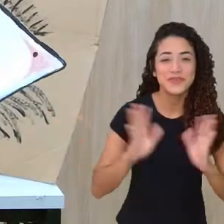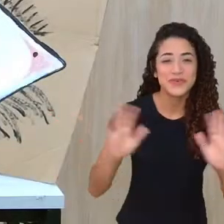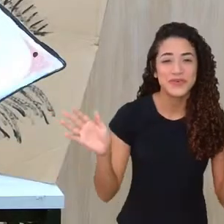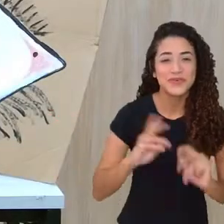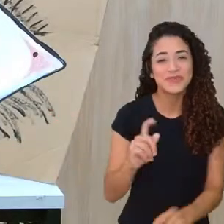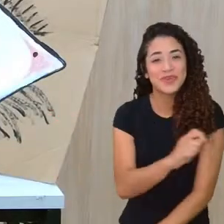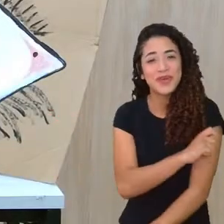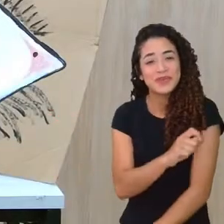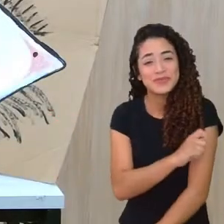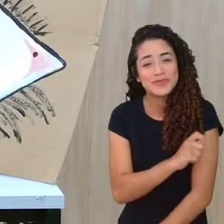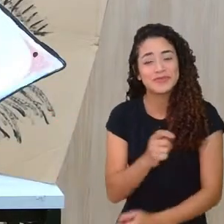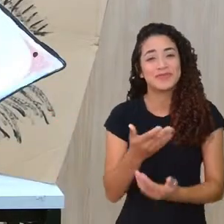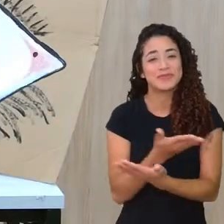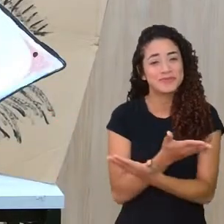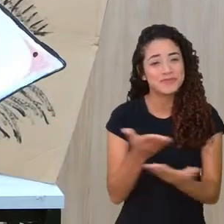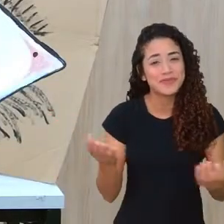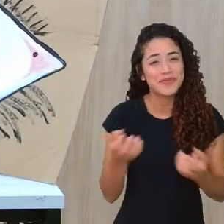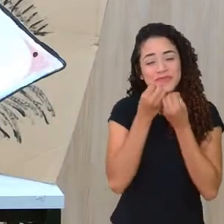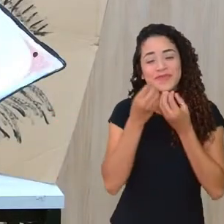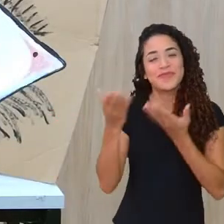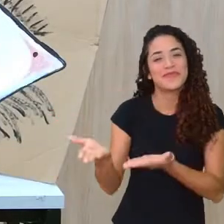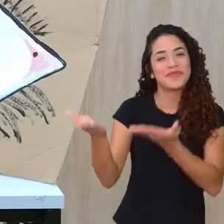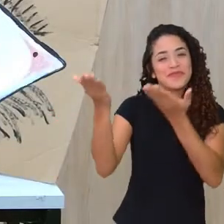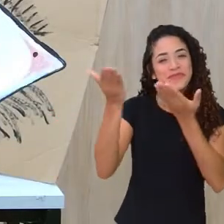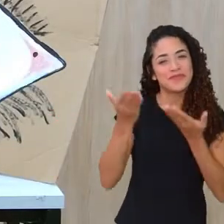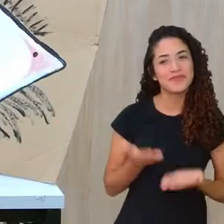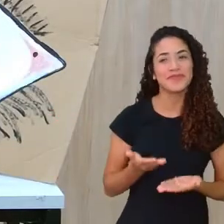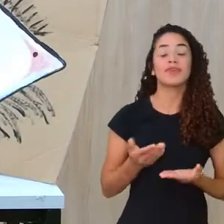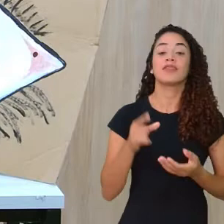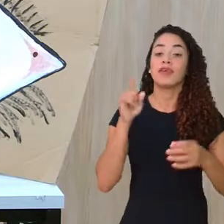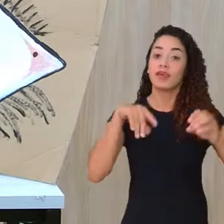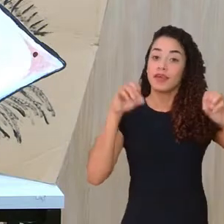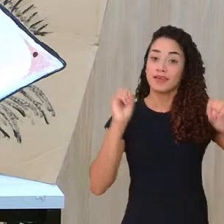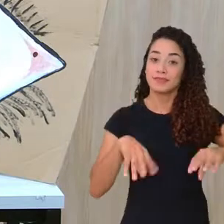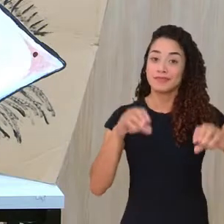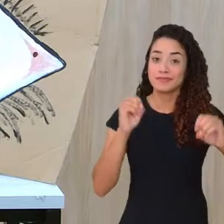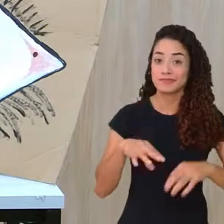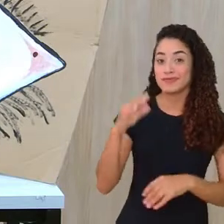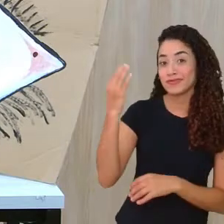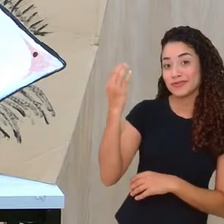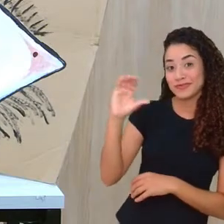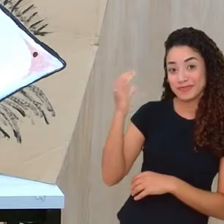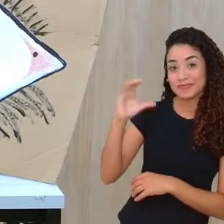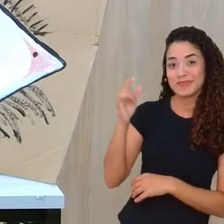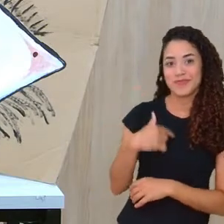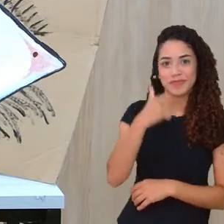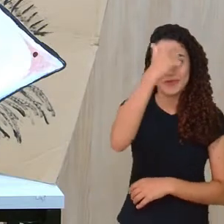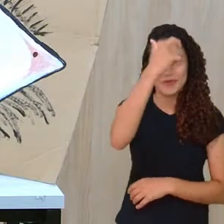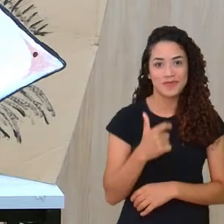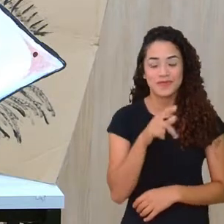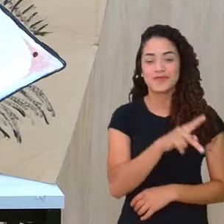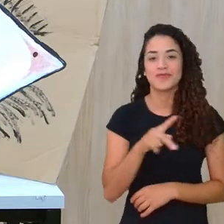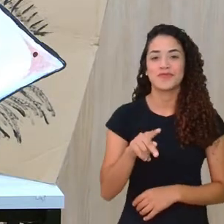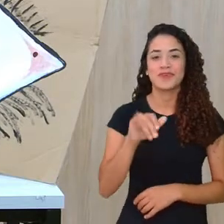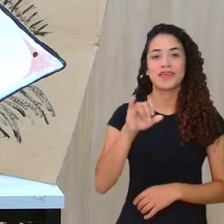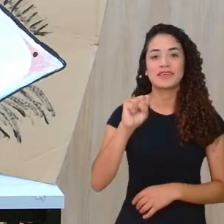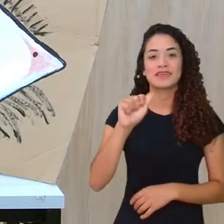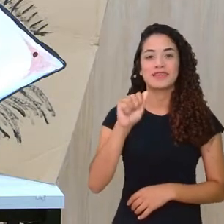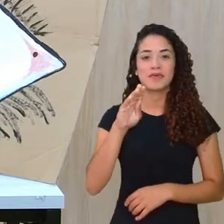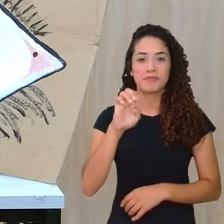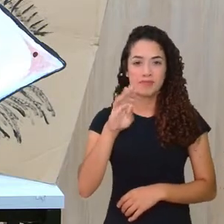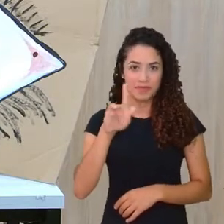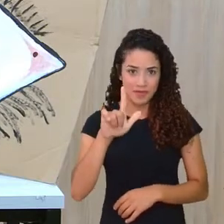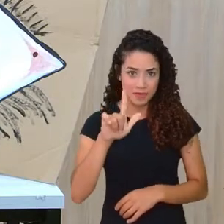Olá, alunos e alunas, sejam todos bem-vindos a mais uma aula de ciências. Eu sou a professora Isabel e hoje nós